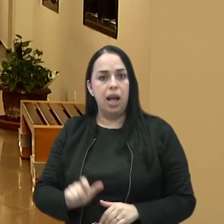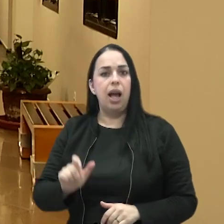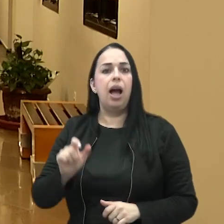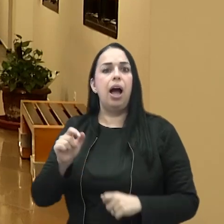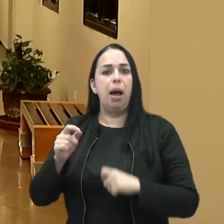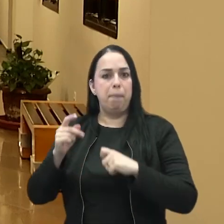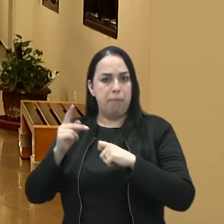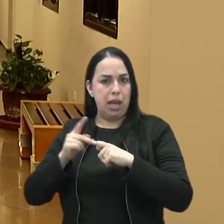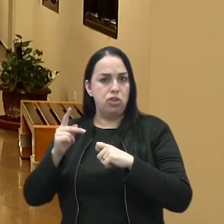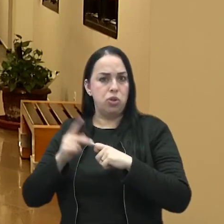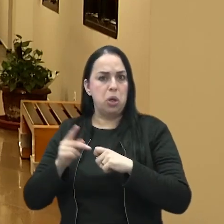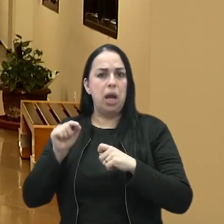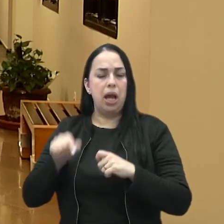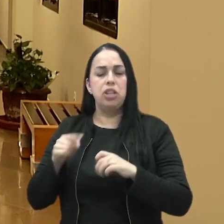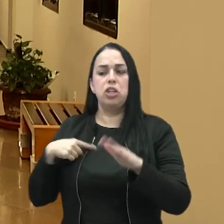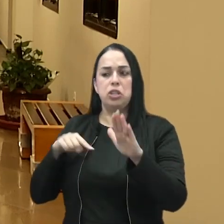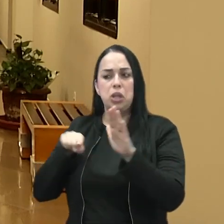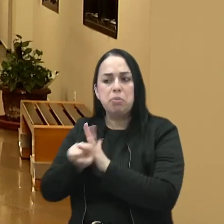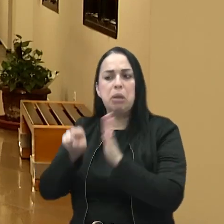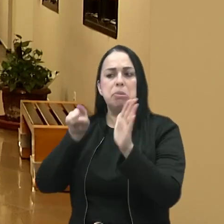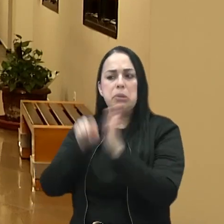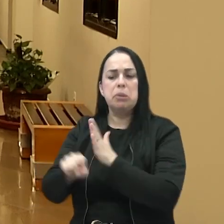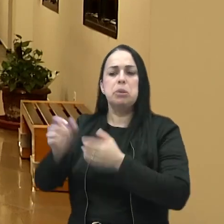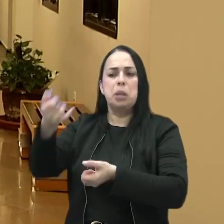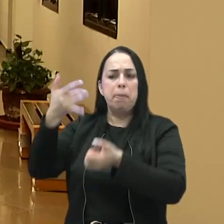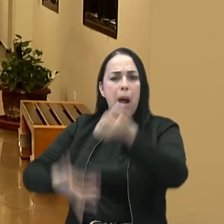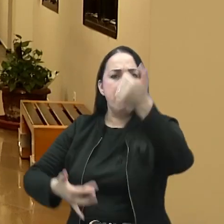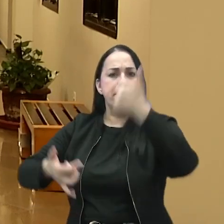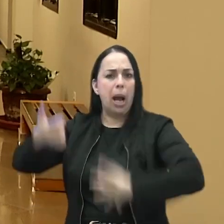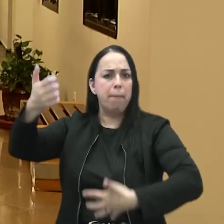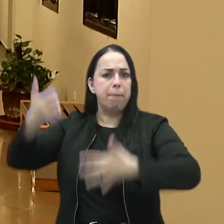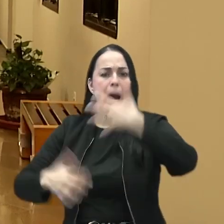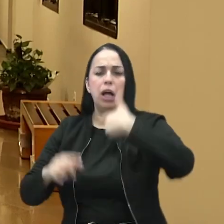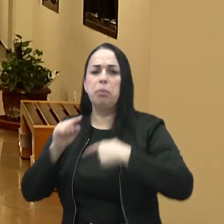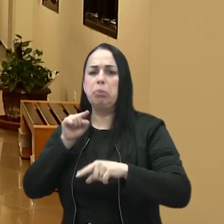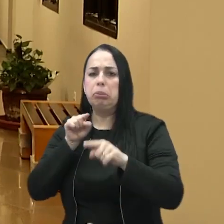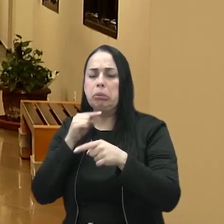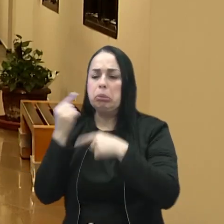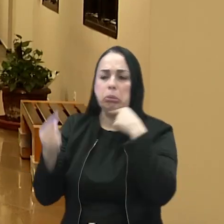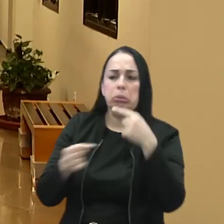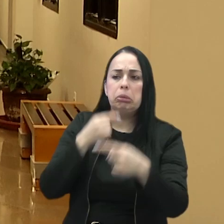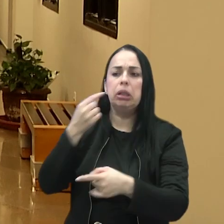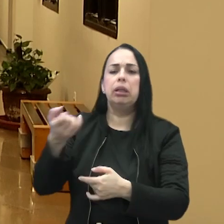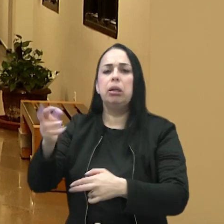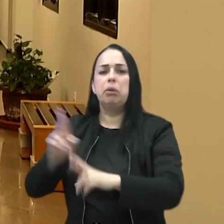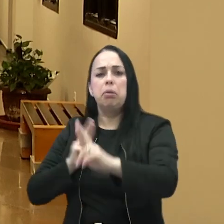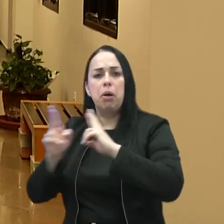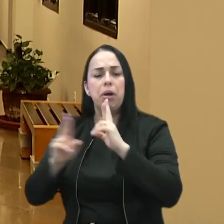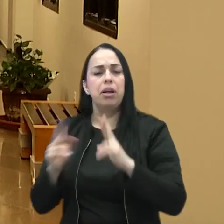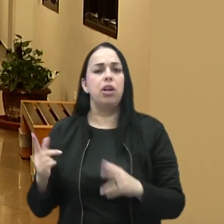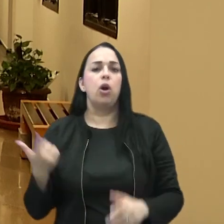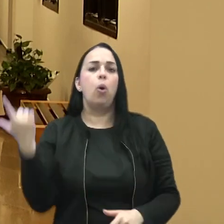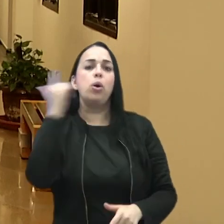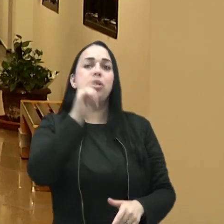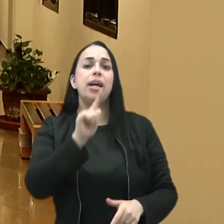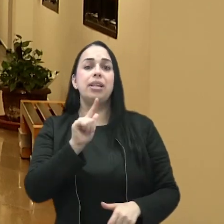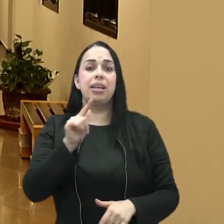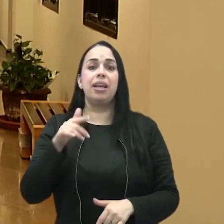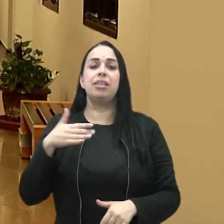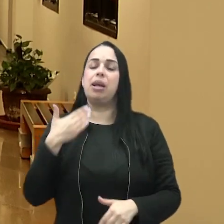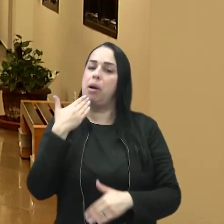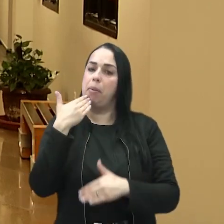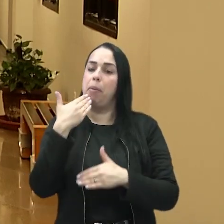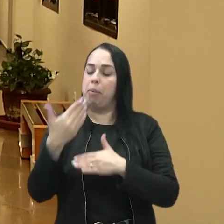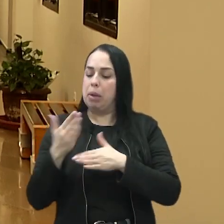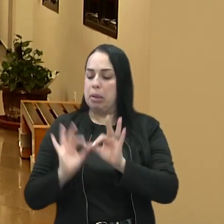especialista na área, é importante, ela tirou diversas dúvidas dos parlamentares e através dessas dúvidas que foram sanadas, a gente consegue melhorar